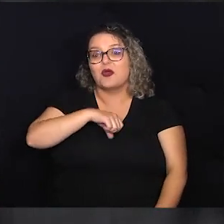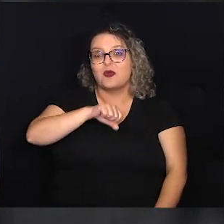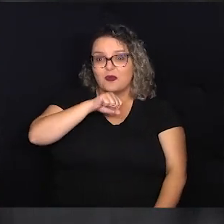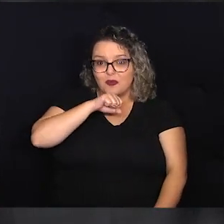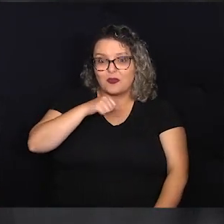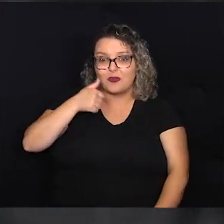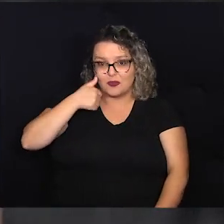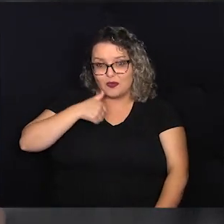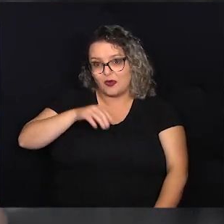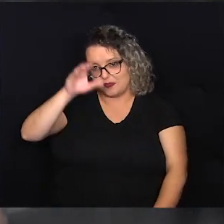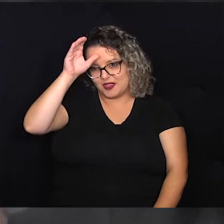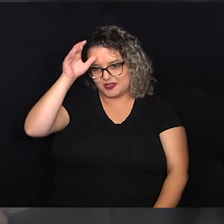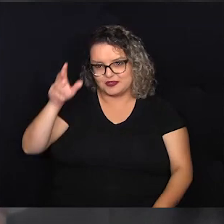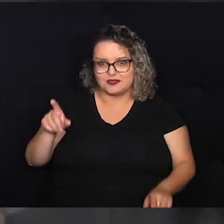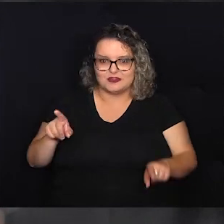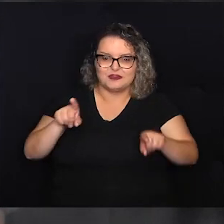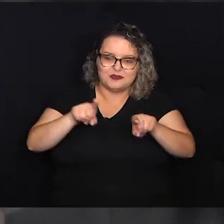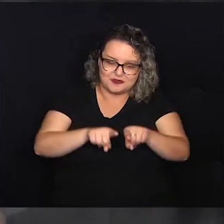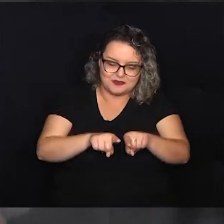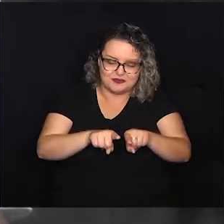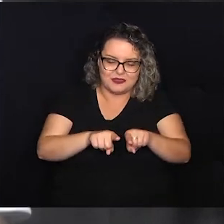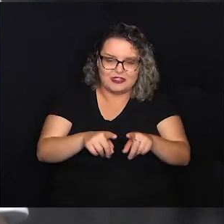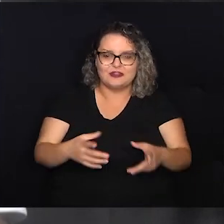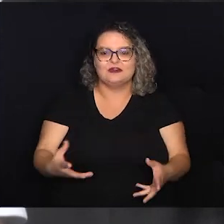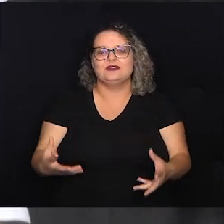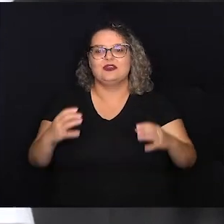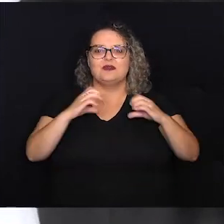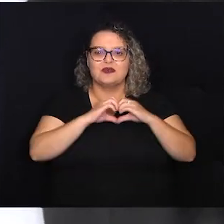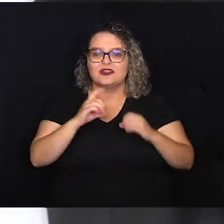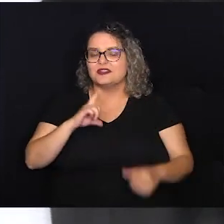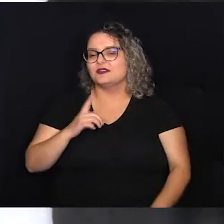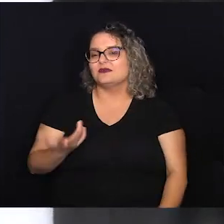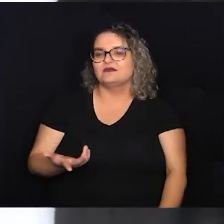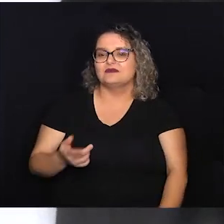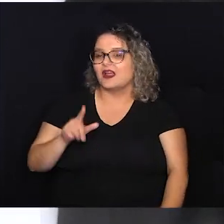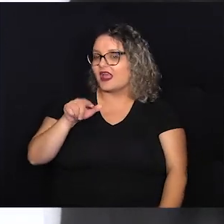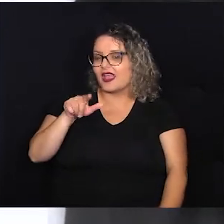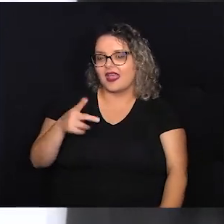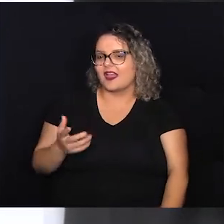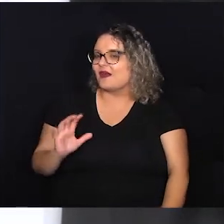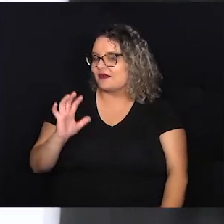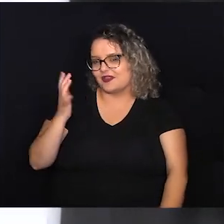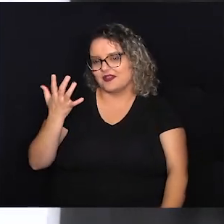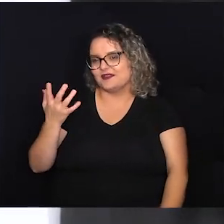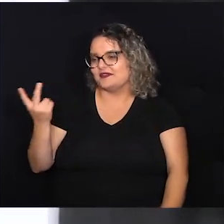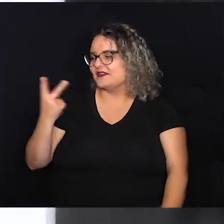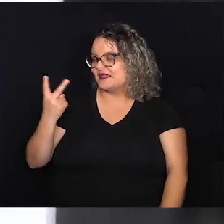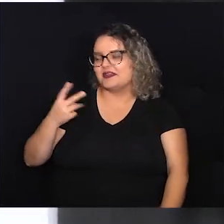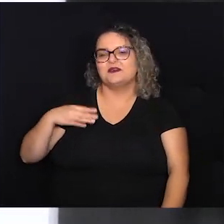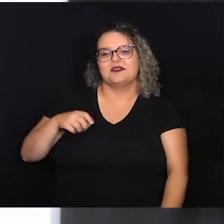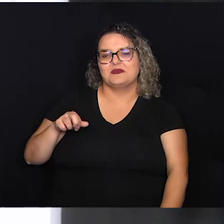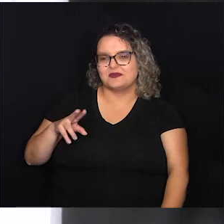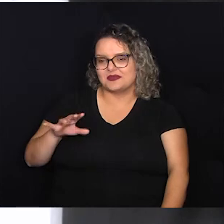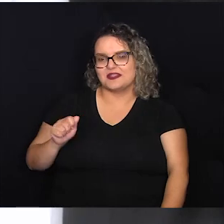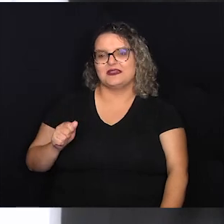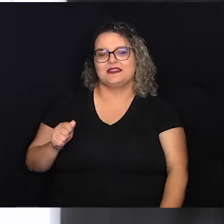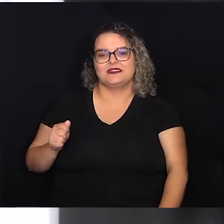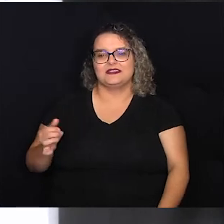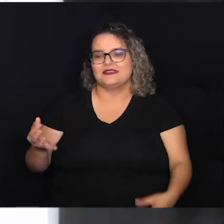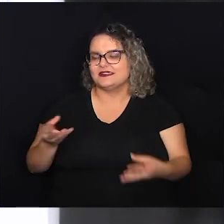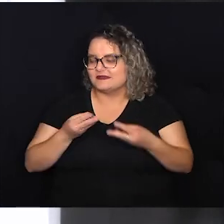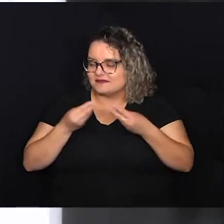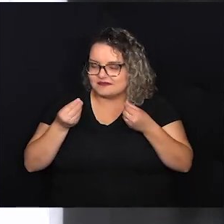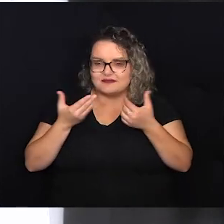irmã, com minha tia, junto de tanto amor que eles tinham. E é isso que é eu e a Maria. Sei.